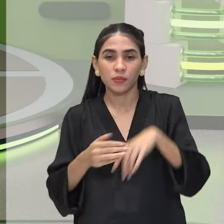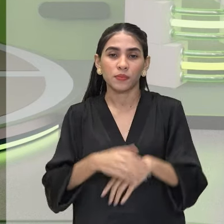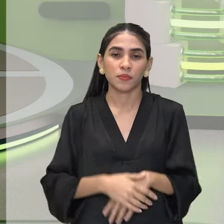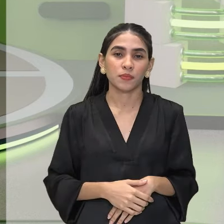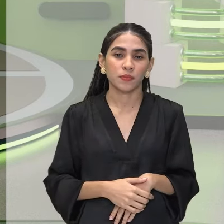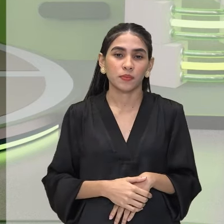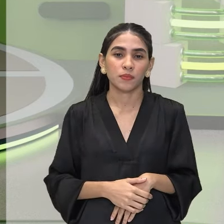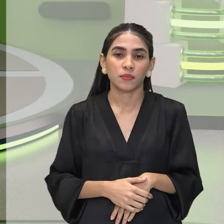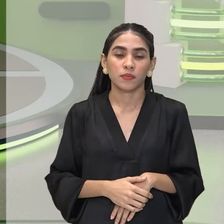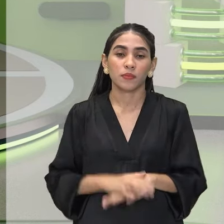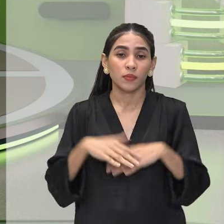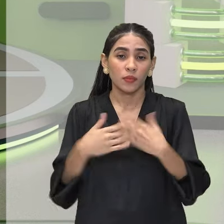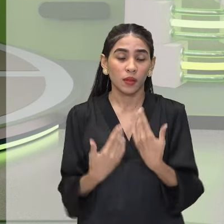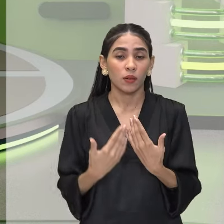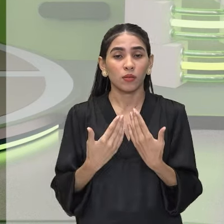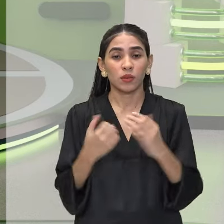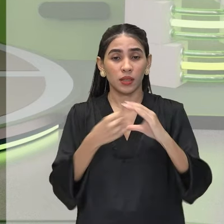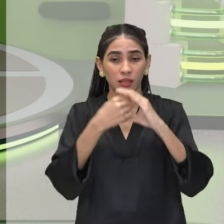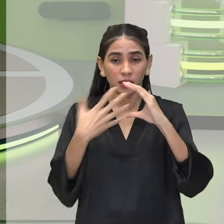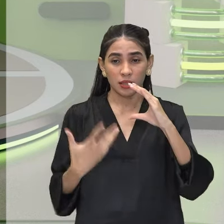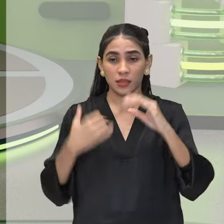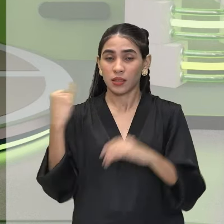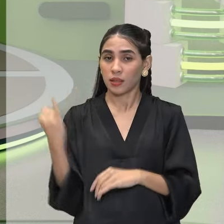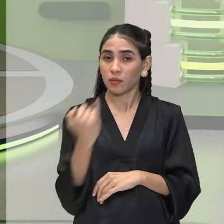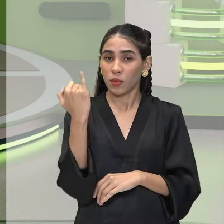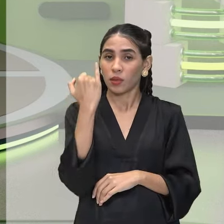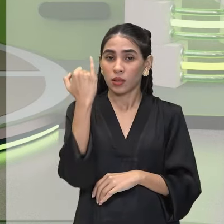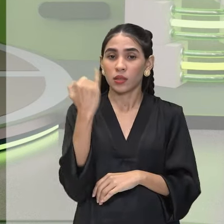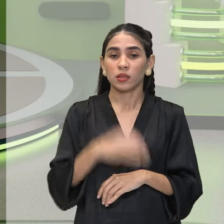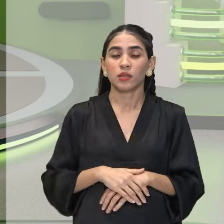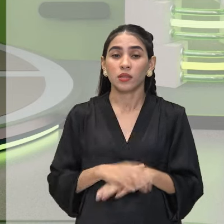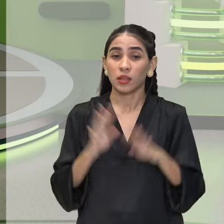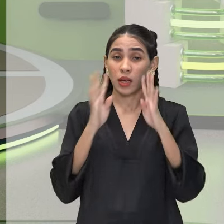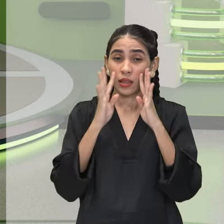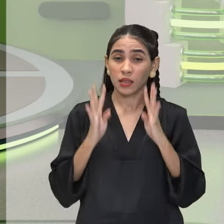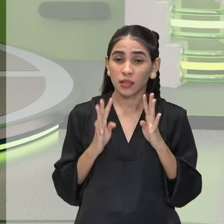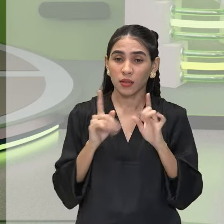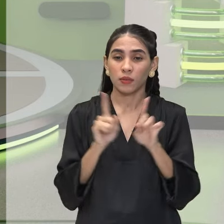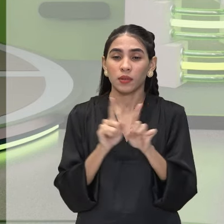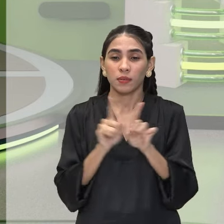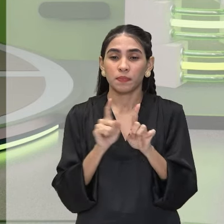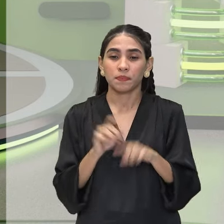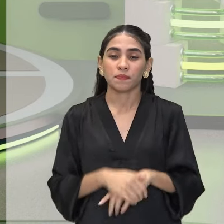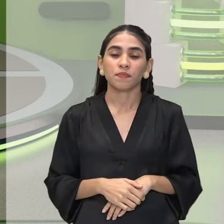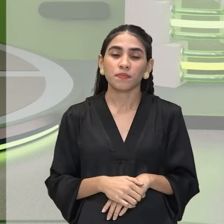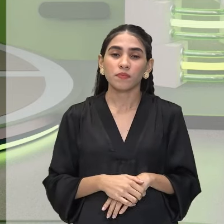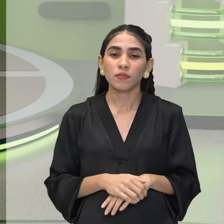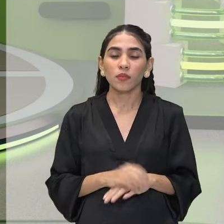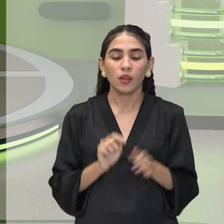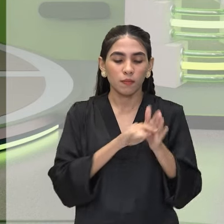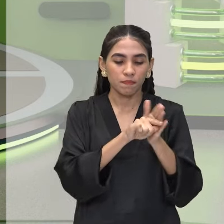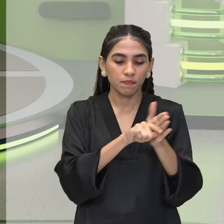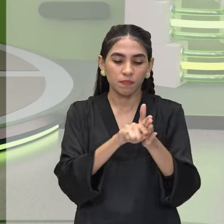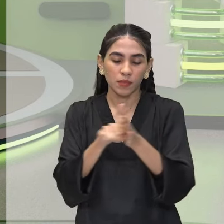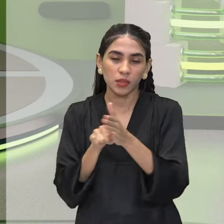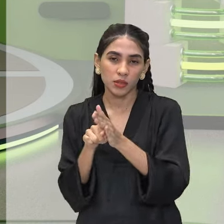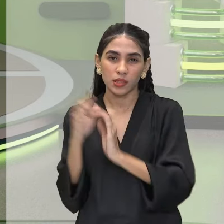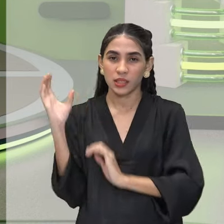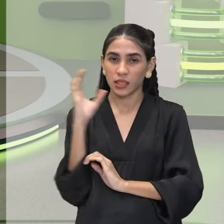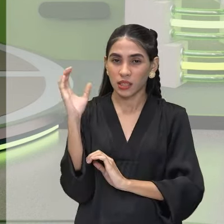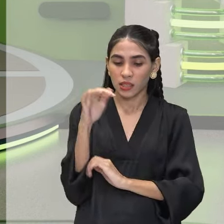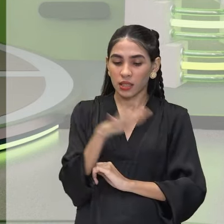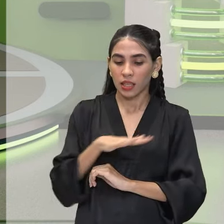segmentado. Então, essa propriedade é tão importante, ela chamou tanta atenção dos pesquisadores e cientistas dentro